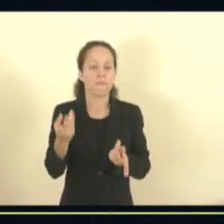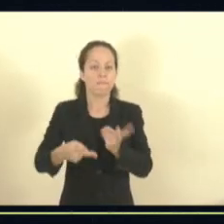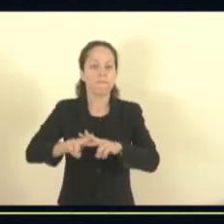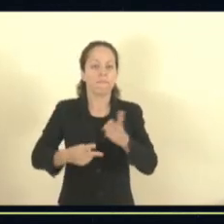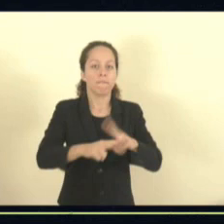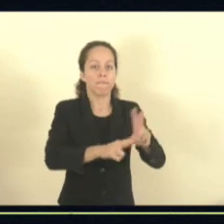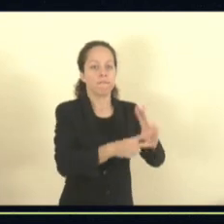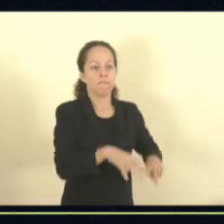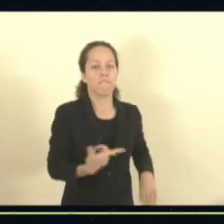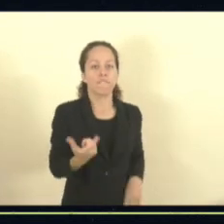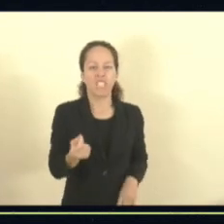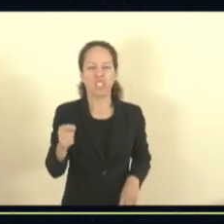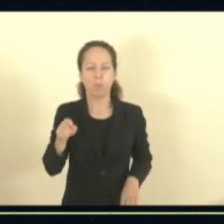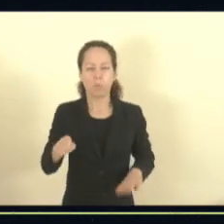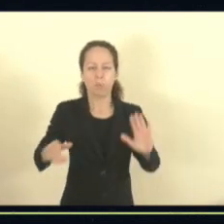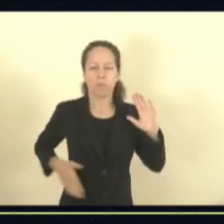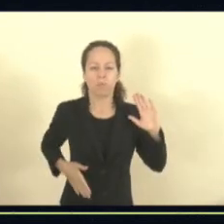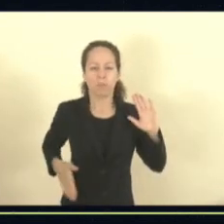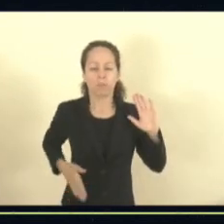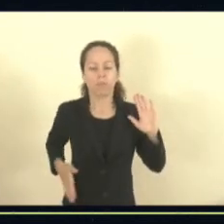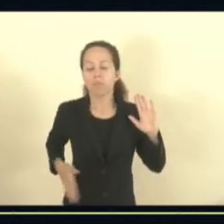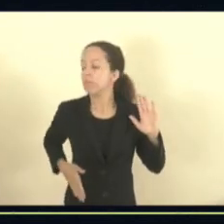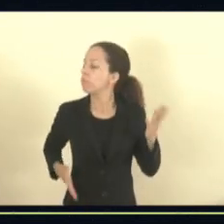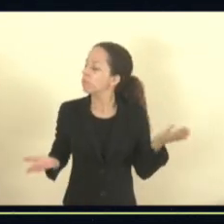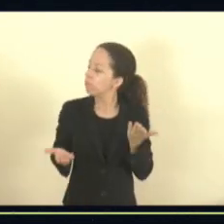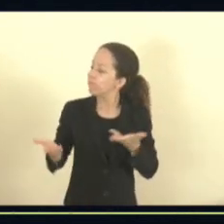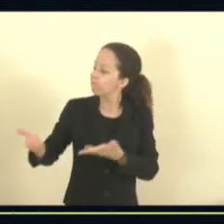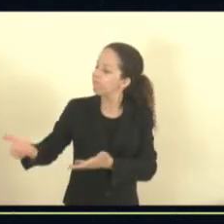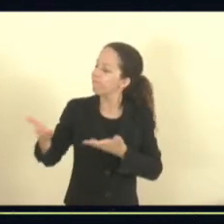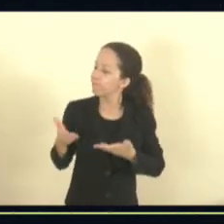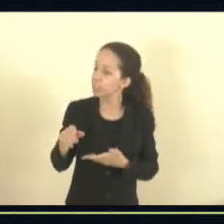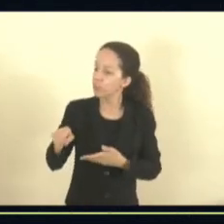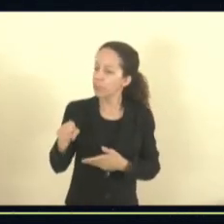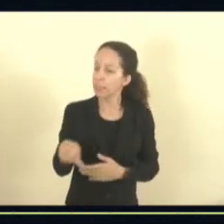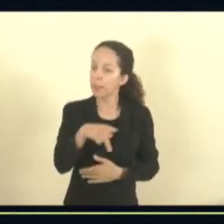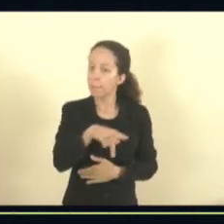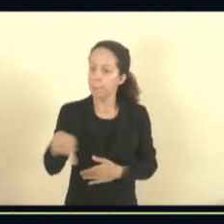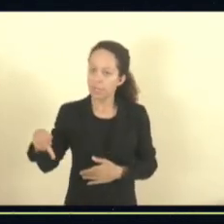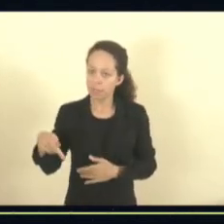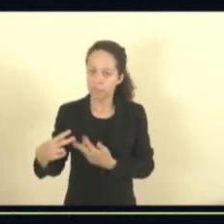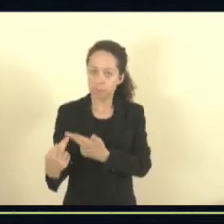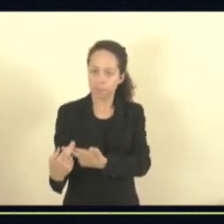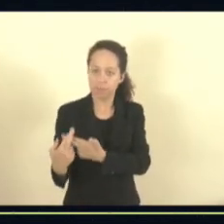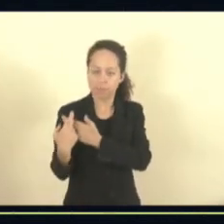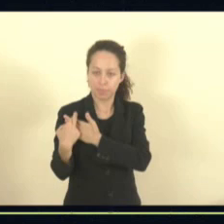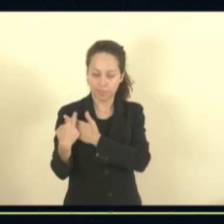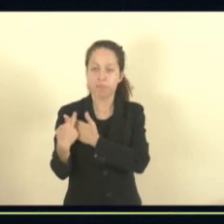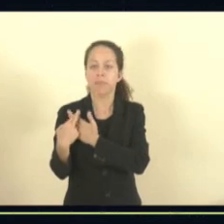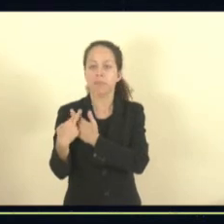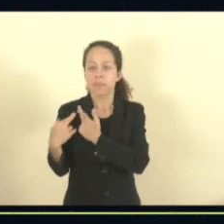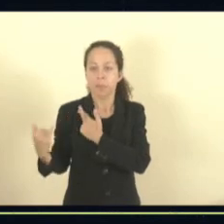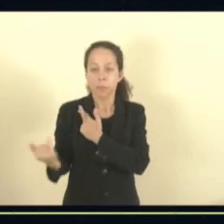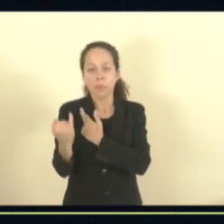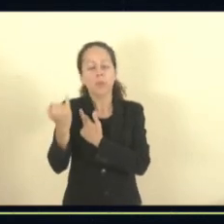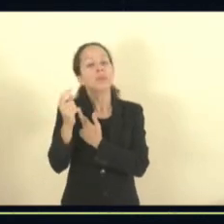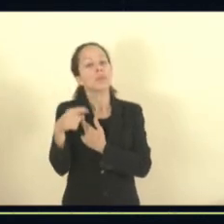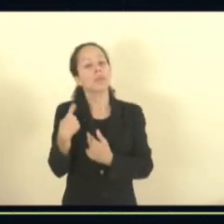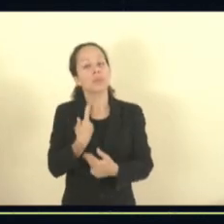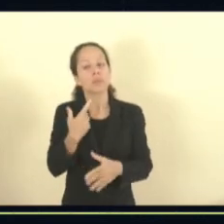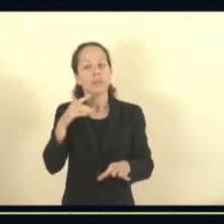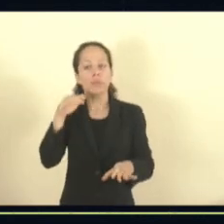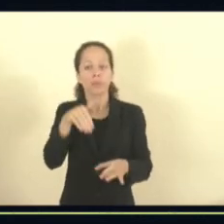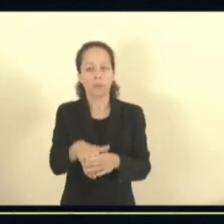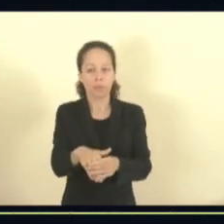mil vagabundos, para que possa conduzir essa sessão, tendo matérias de governo. É importante que nós votemos essas matérias, para